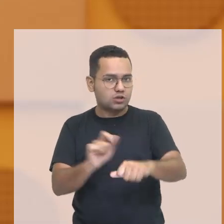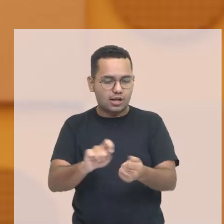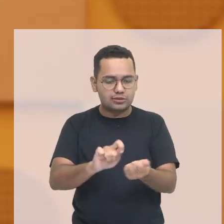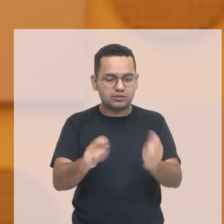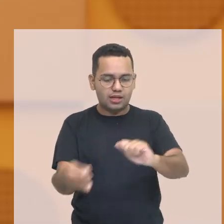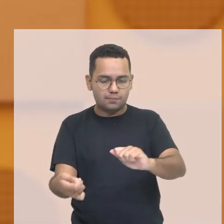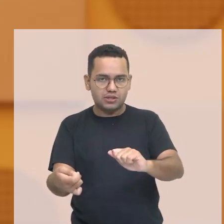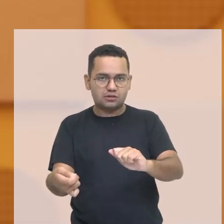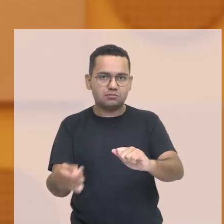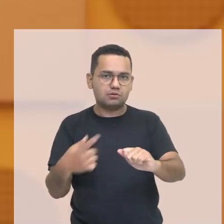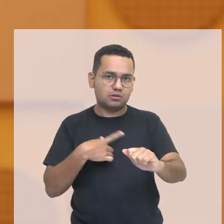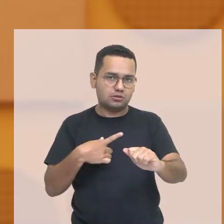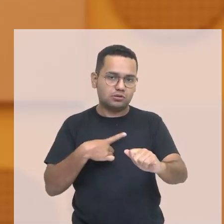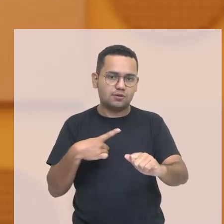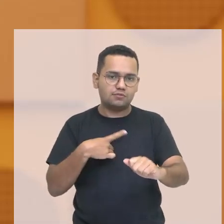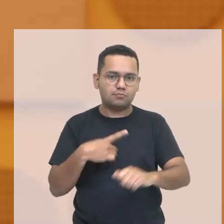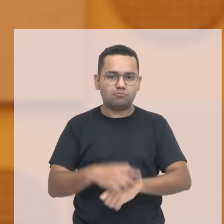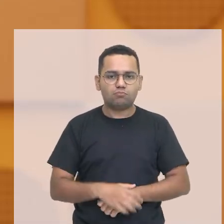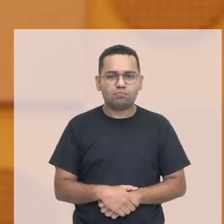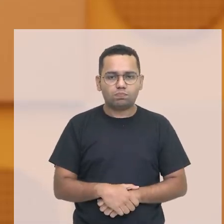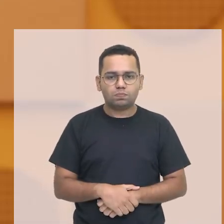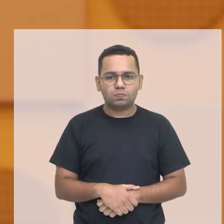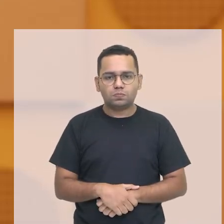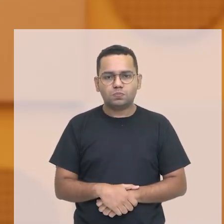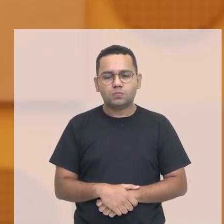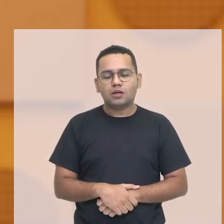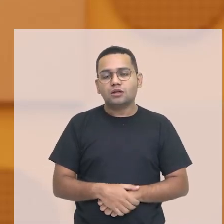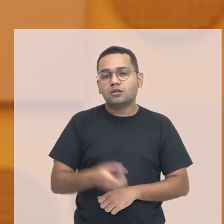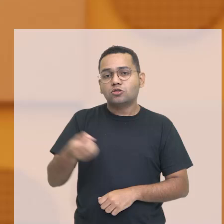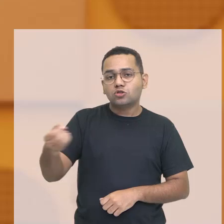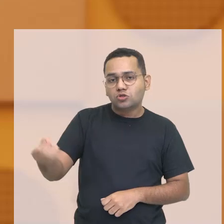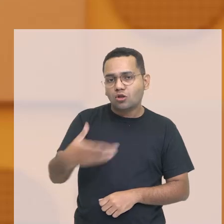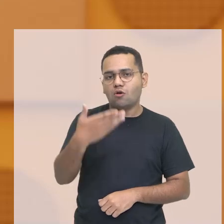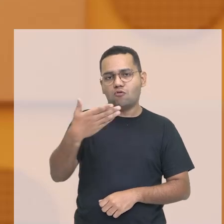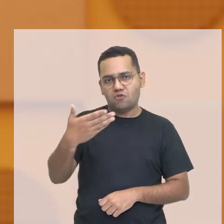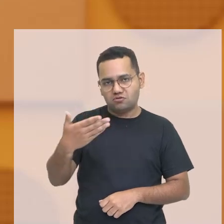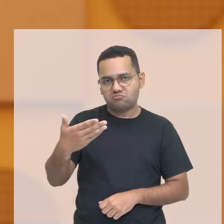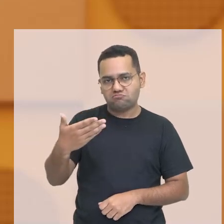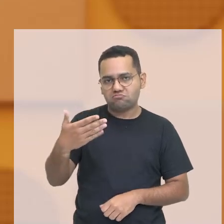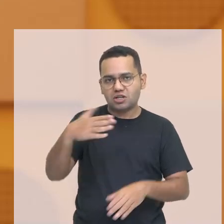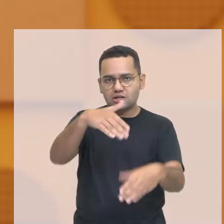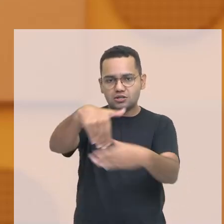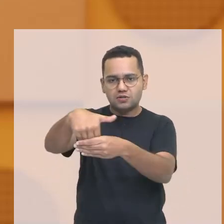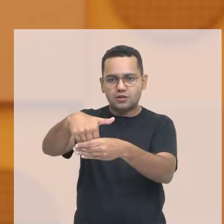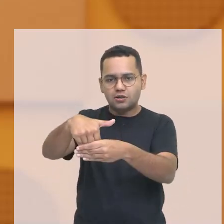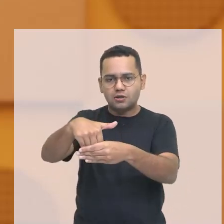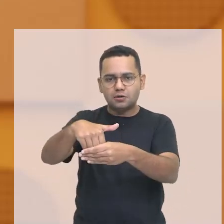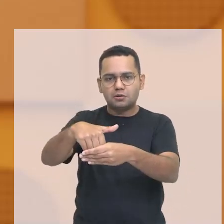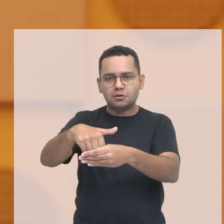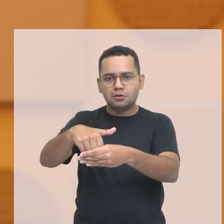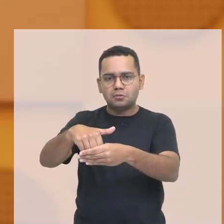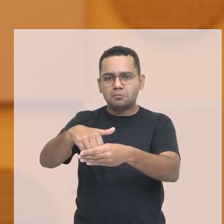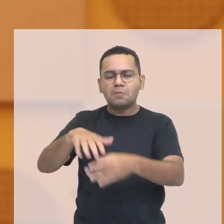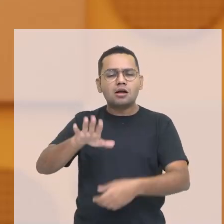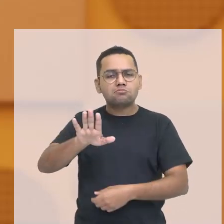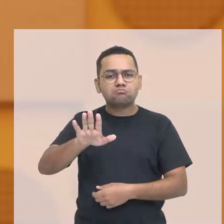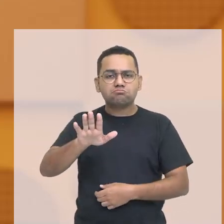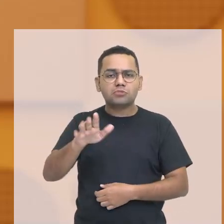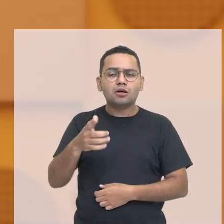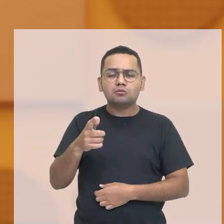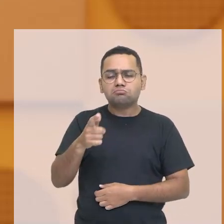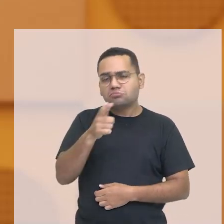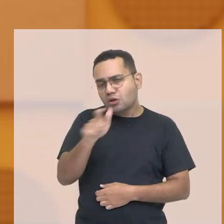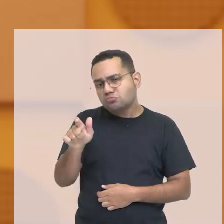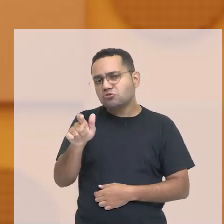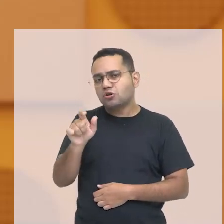houve na política brasileira com essas novas eleições, mesmo não sendo uma eleição direta como preconizava